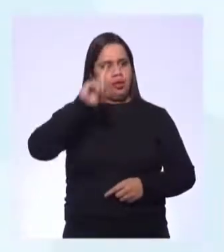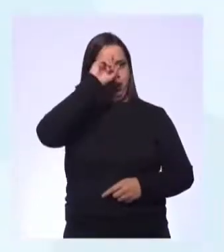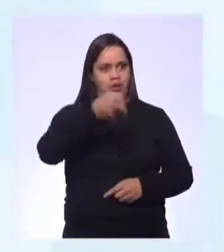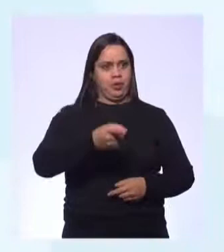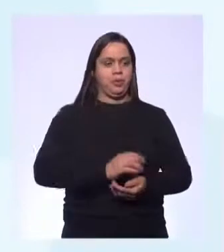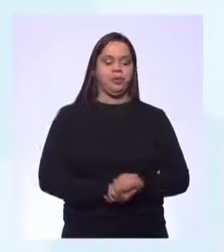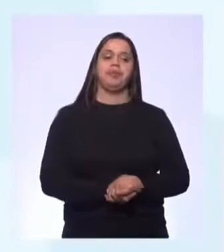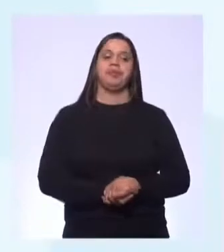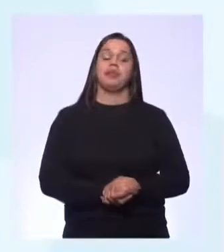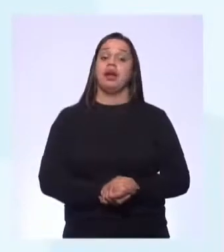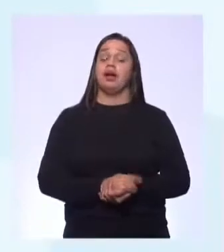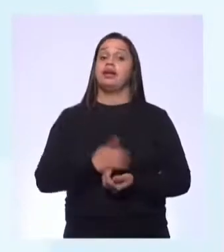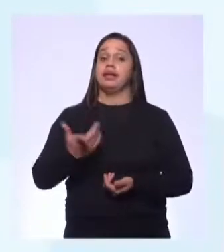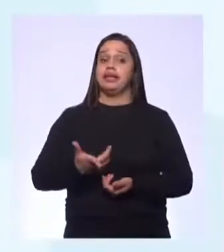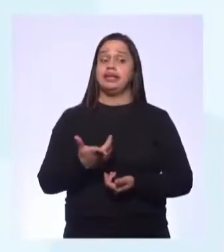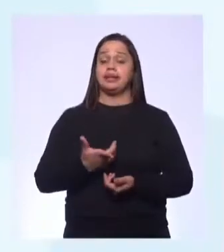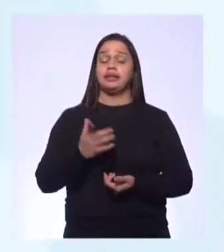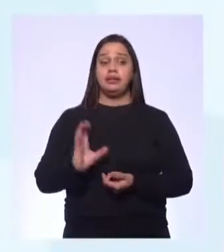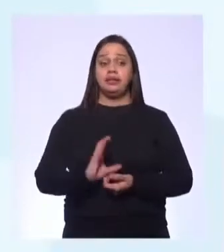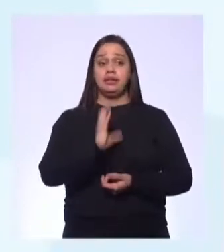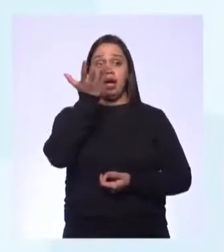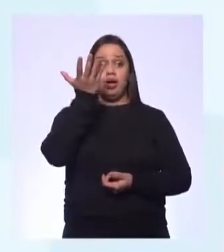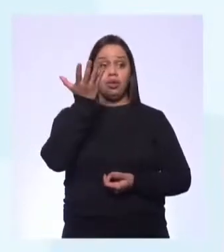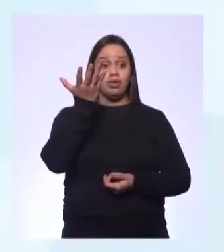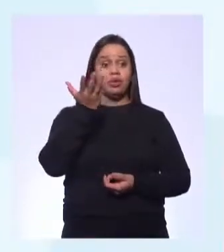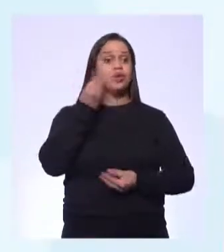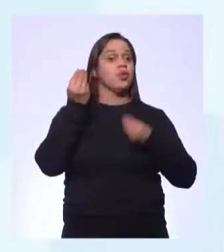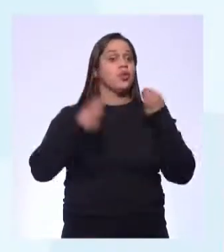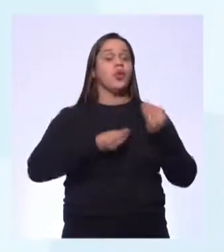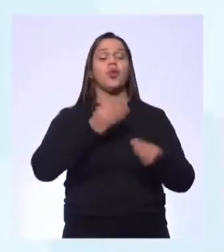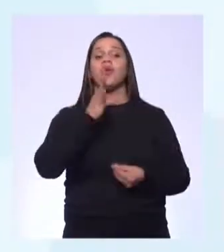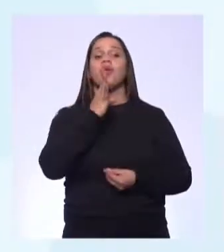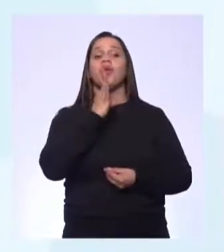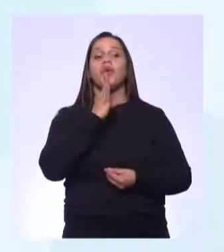Esse episódio ficou conhecido como